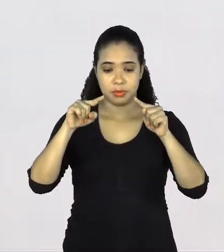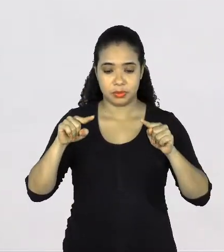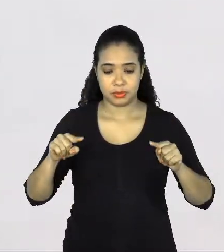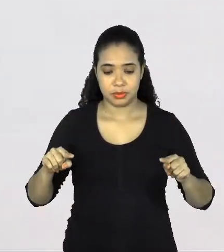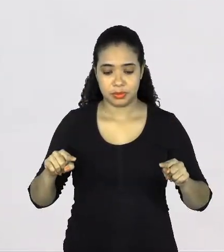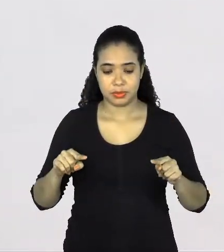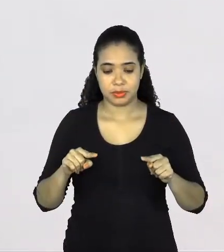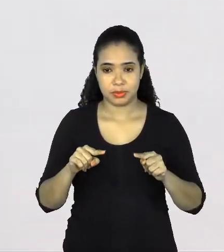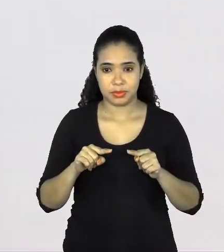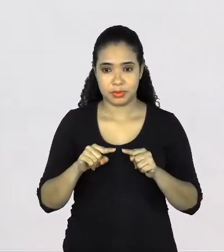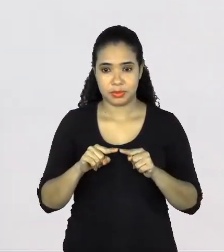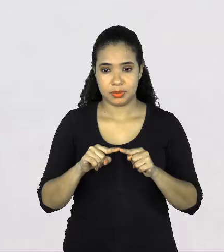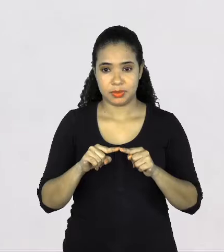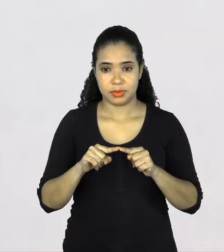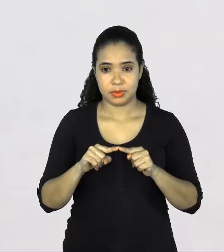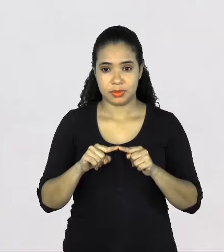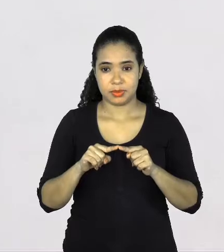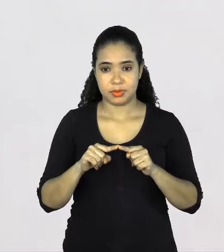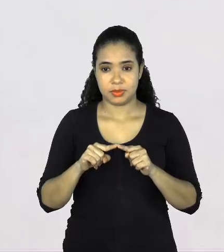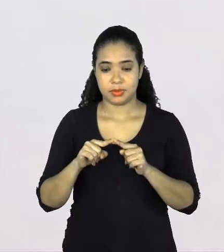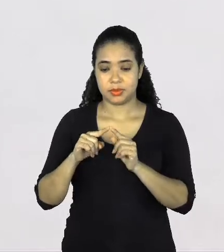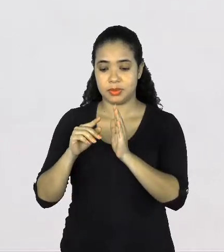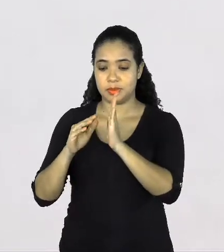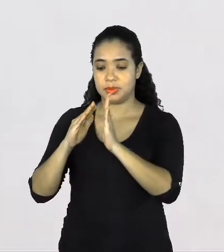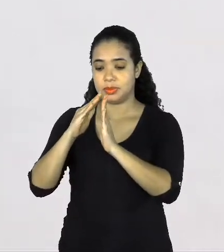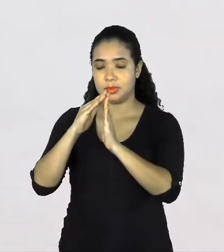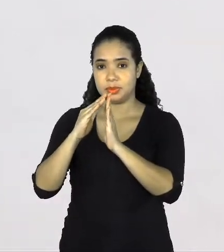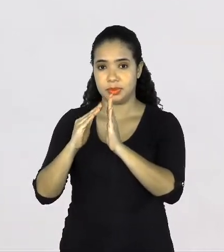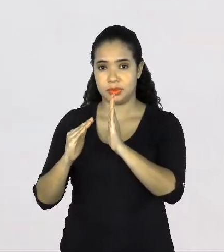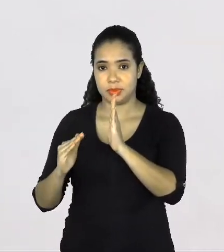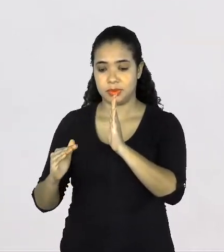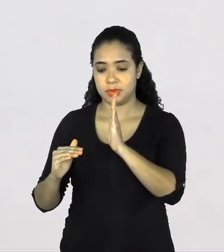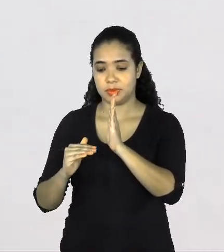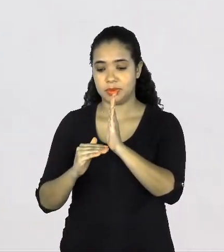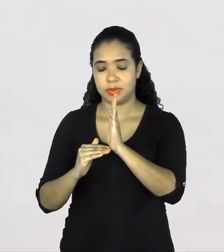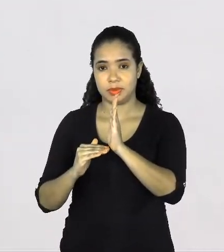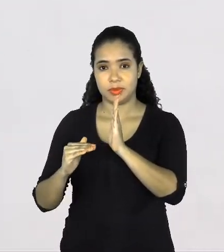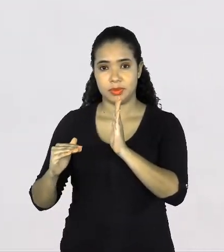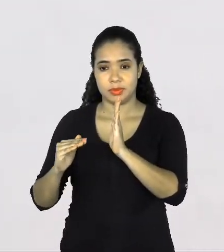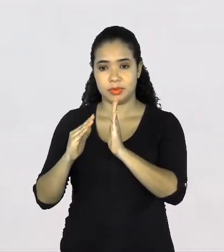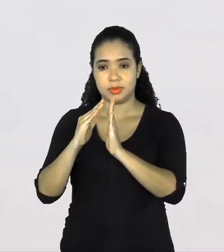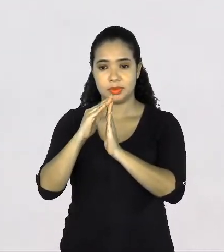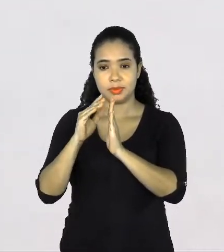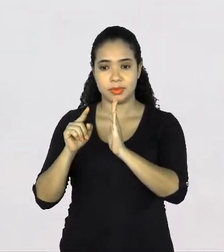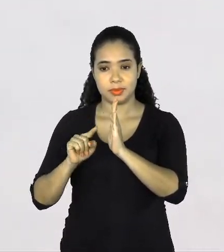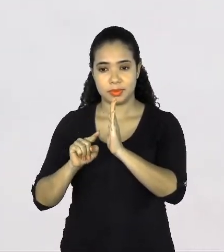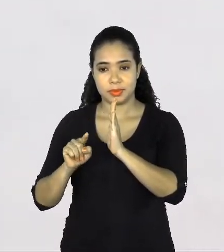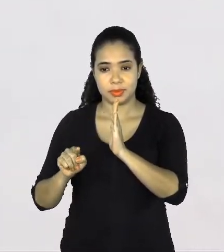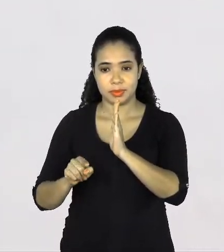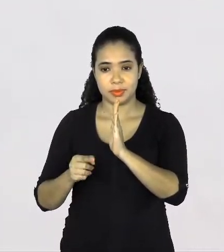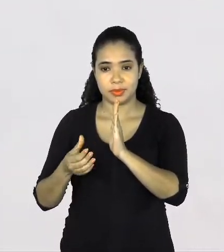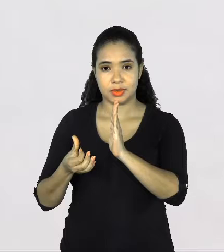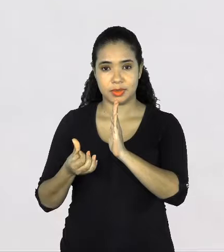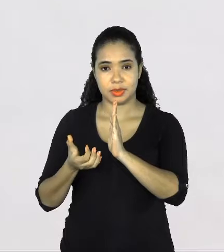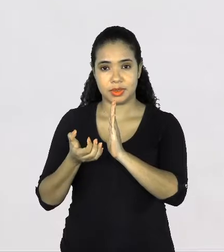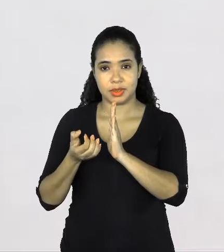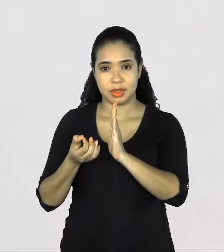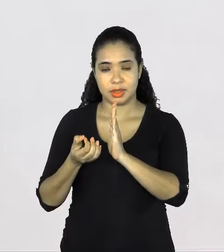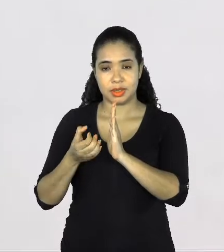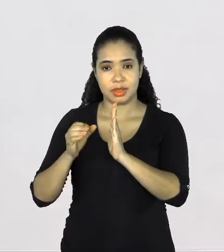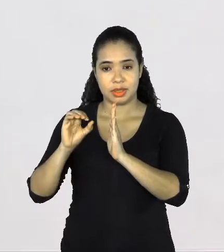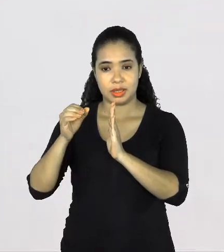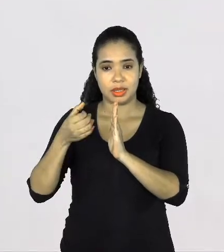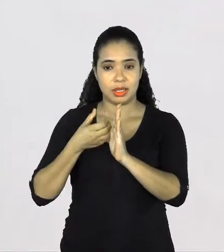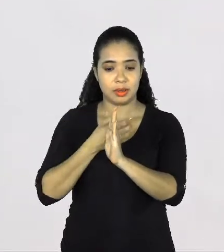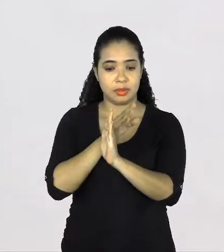garante que esse ângulo aqui tenha 60 graus, que esse também tinha 60 graus